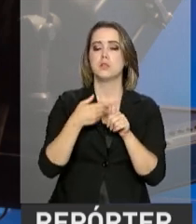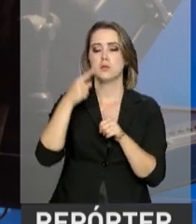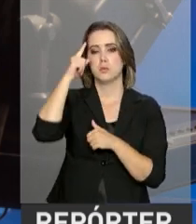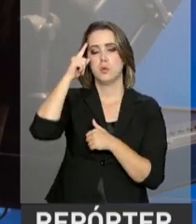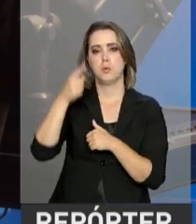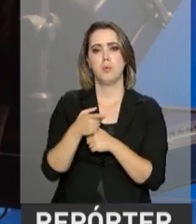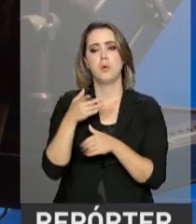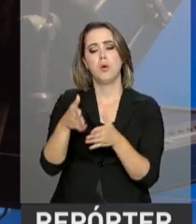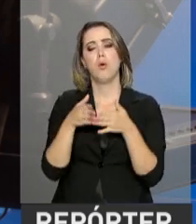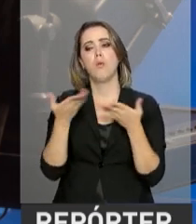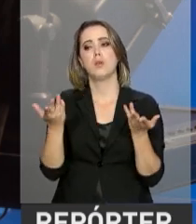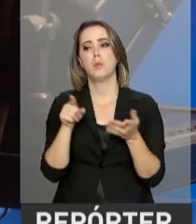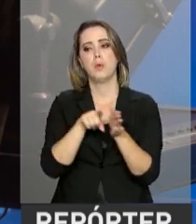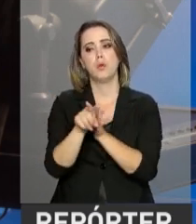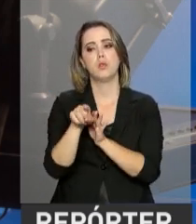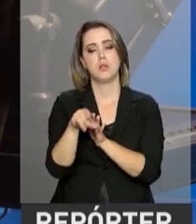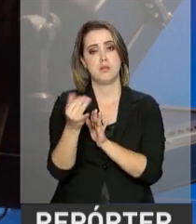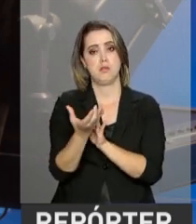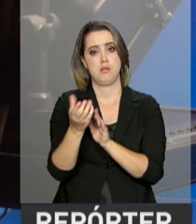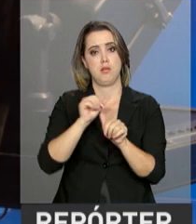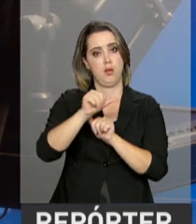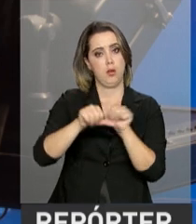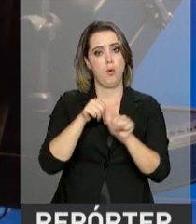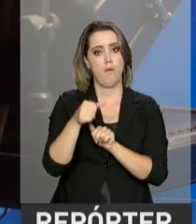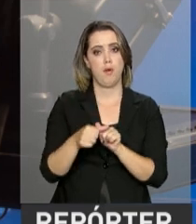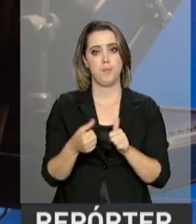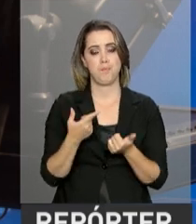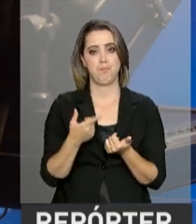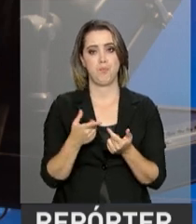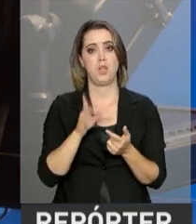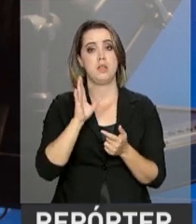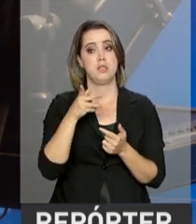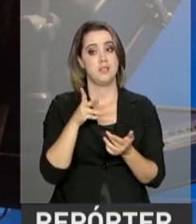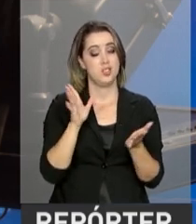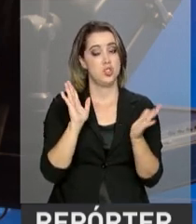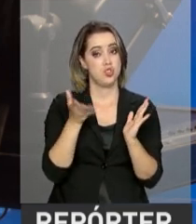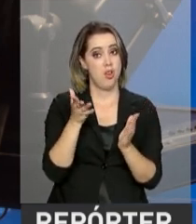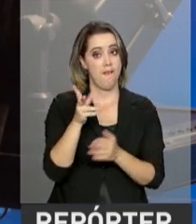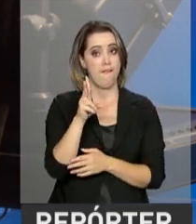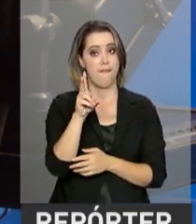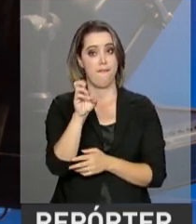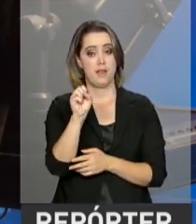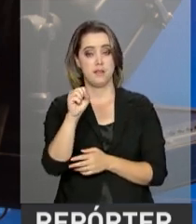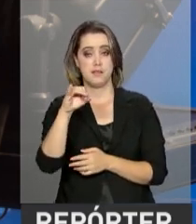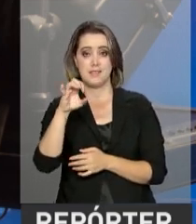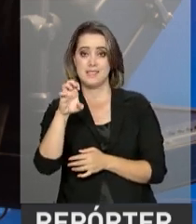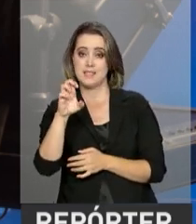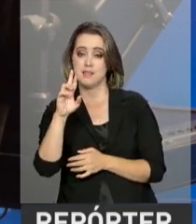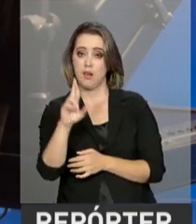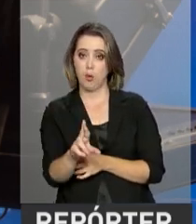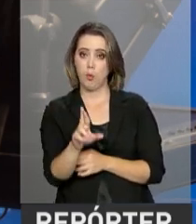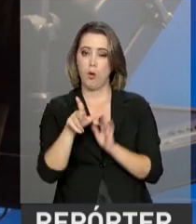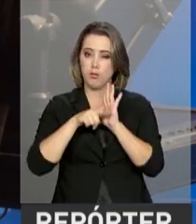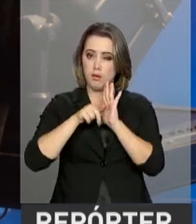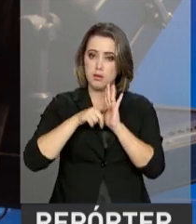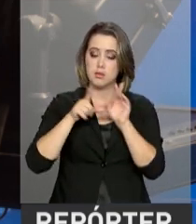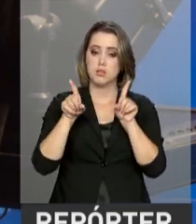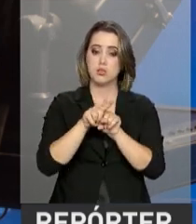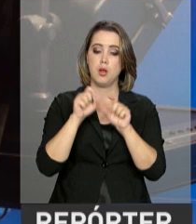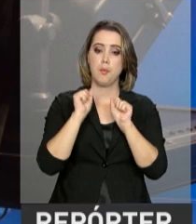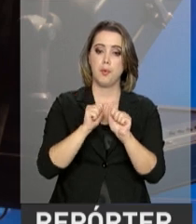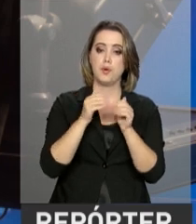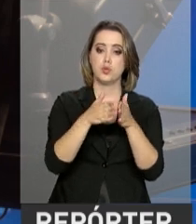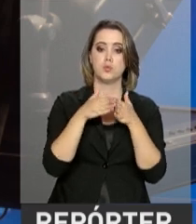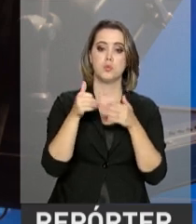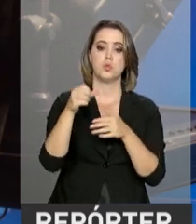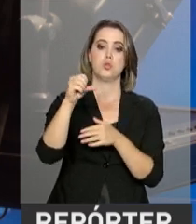num prazo de 90 dias. As instituições com licenças já vencidas podem fazer o pedido de renovação no prazo de 90